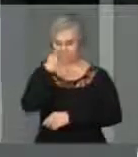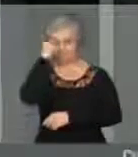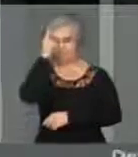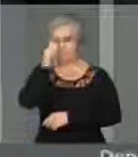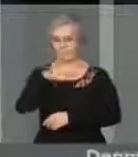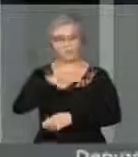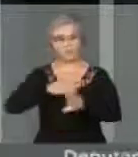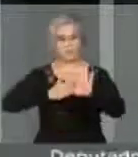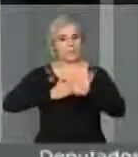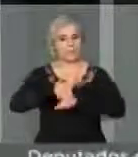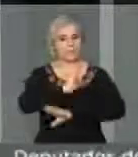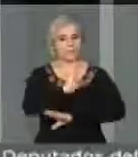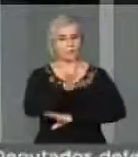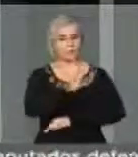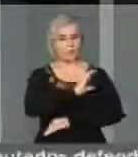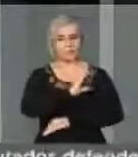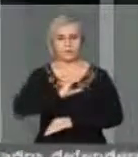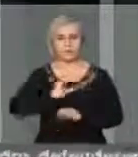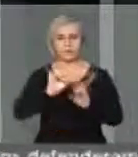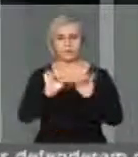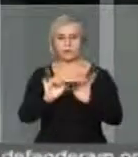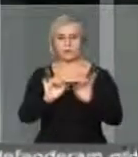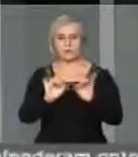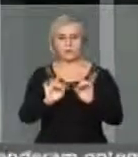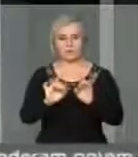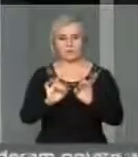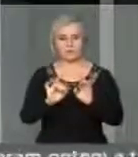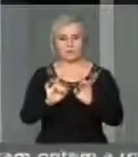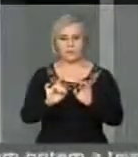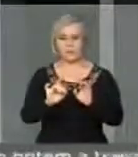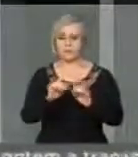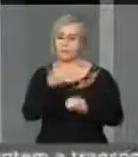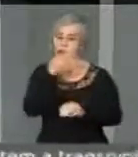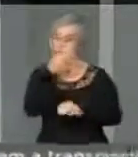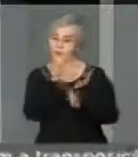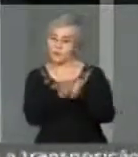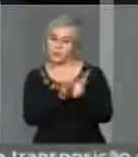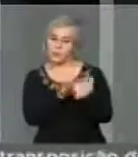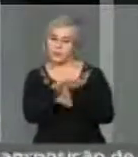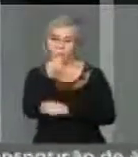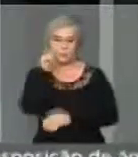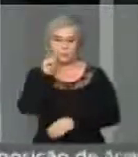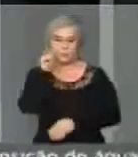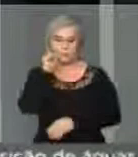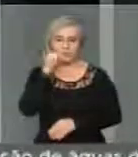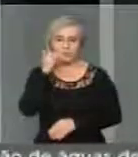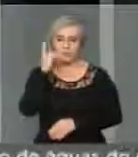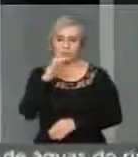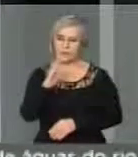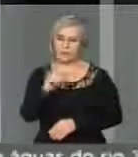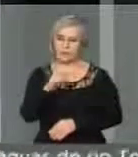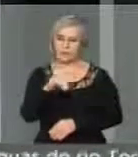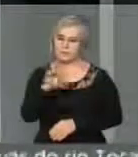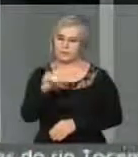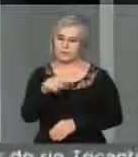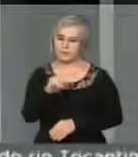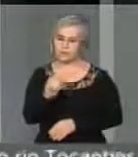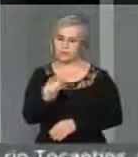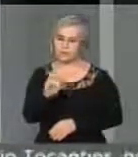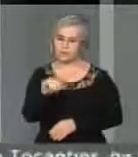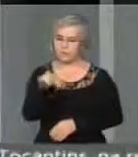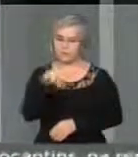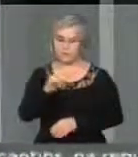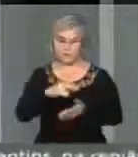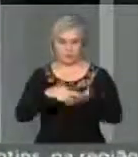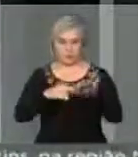foi aprovada na comissão especial, cujo parecer da deputada Carmen Zanotto como relatora foi